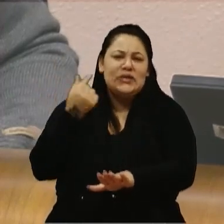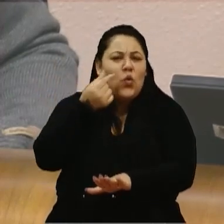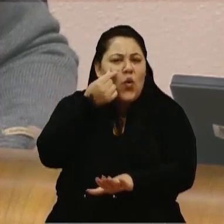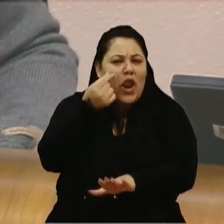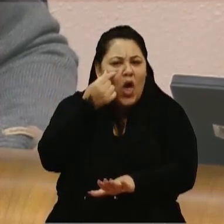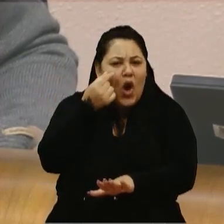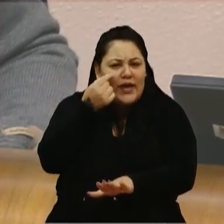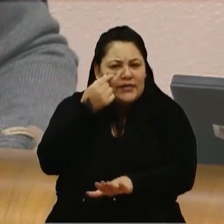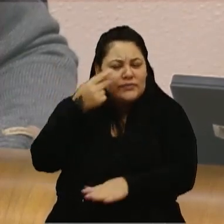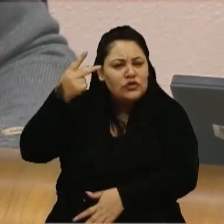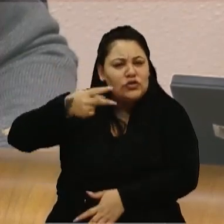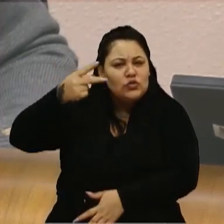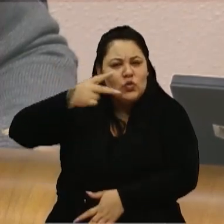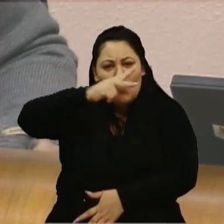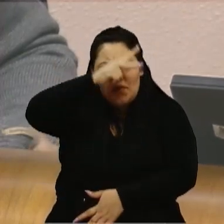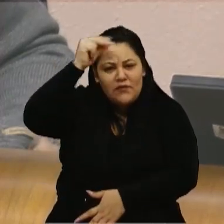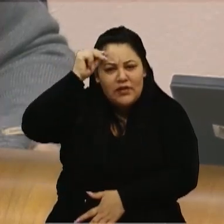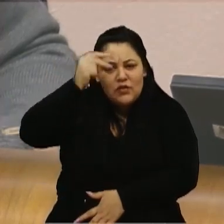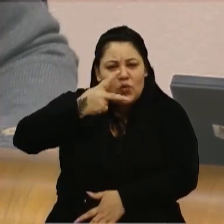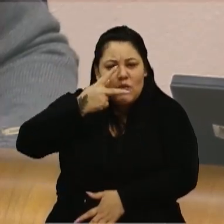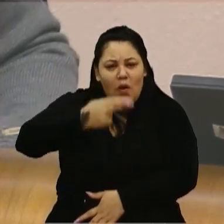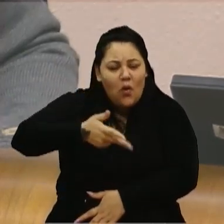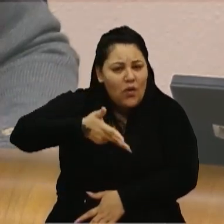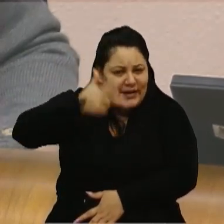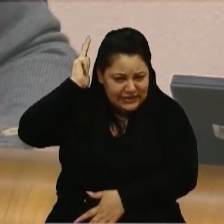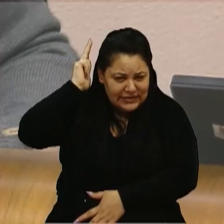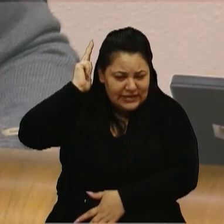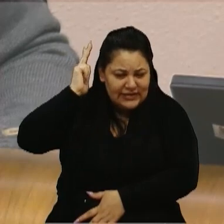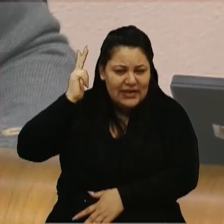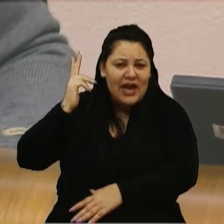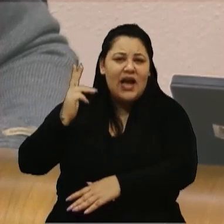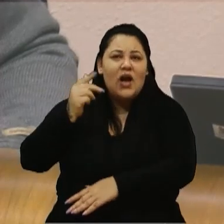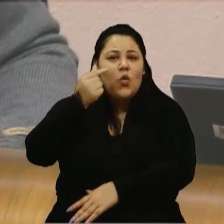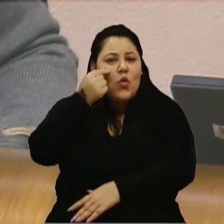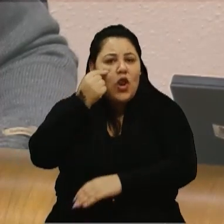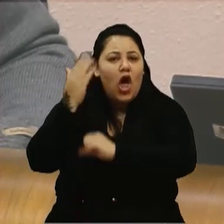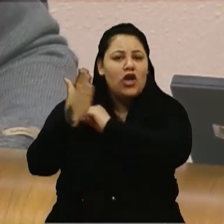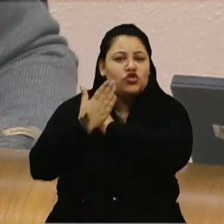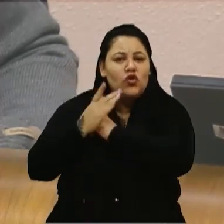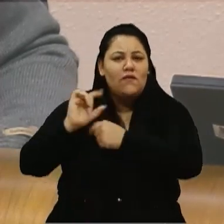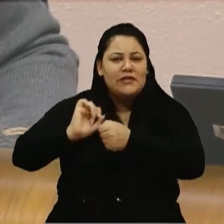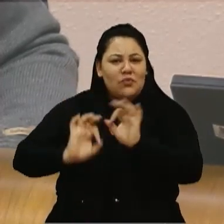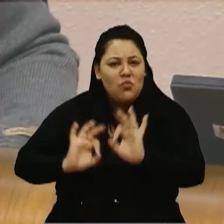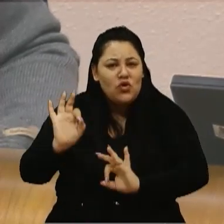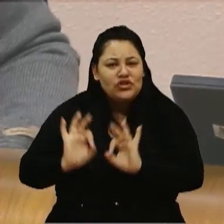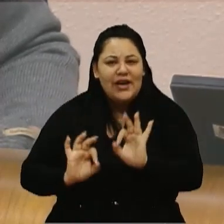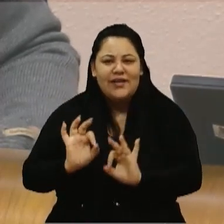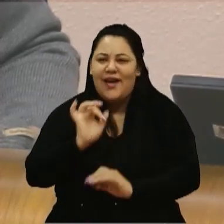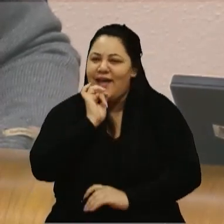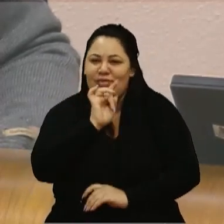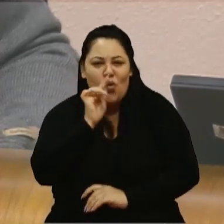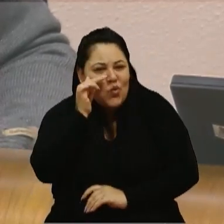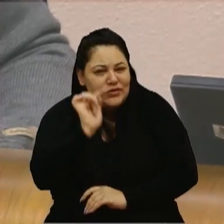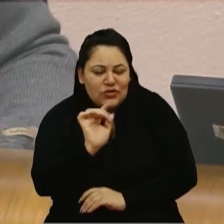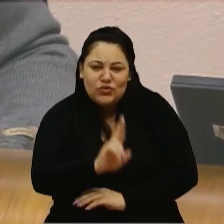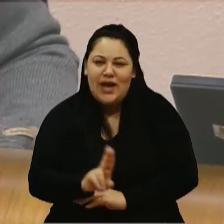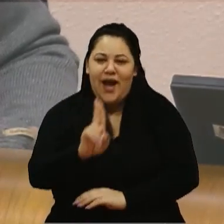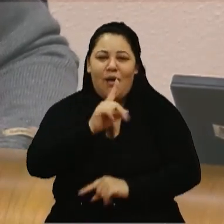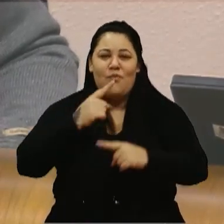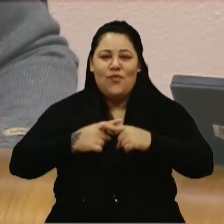o Cassina, e chegou a nos ajudar a fazer um projeto, mas não deu para aplicar porque a nossa rua não